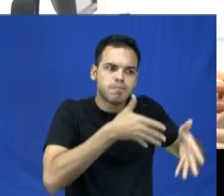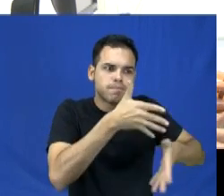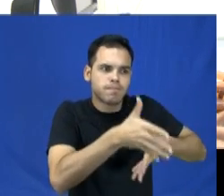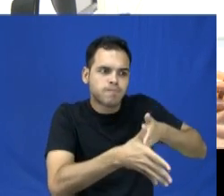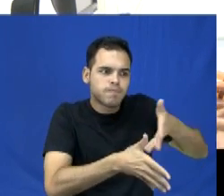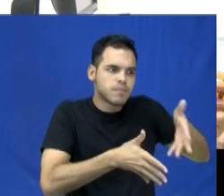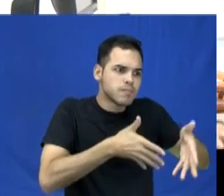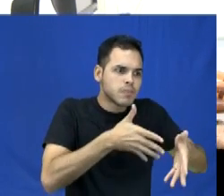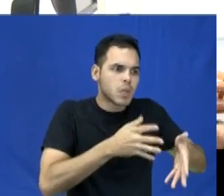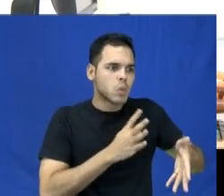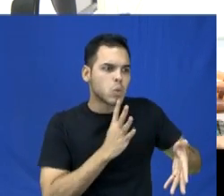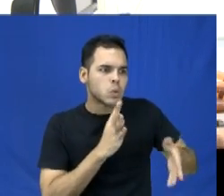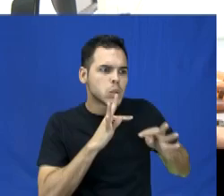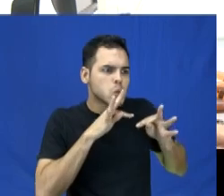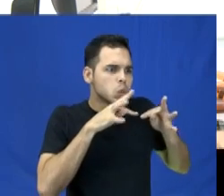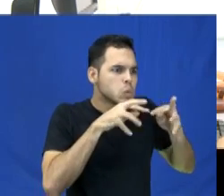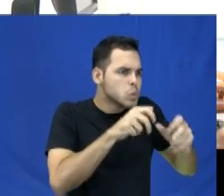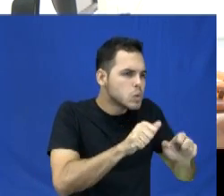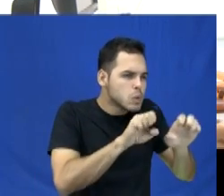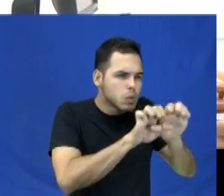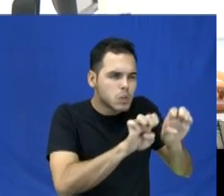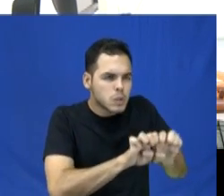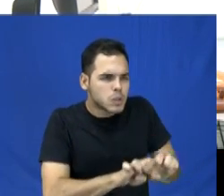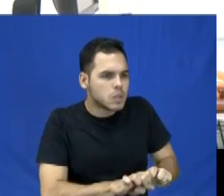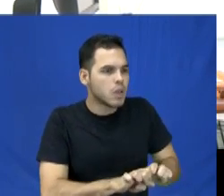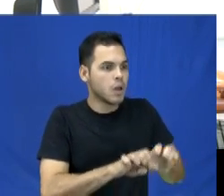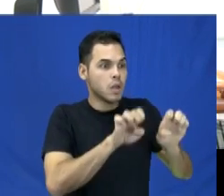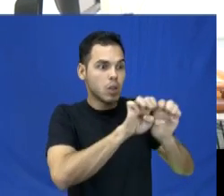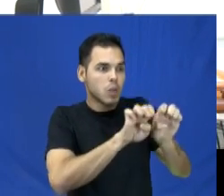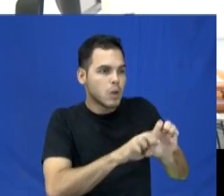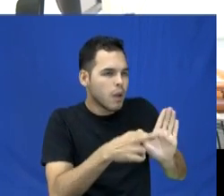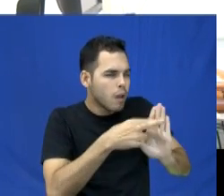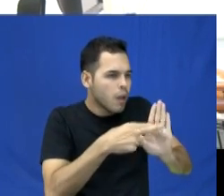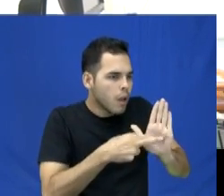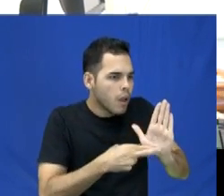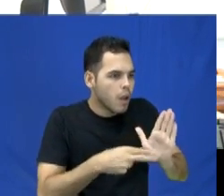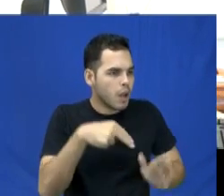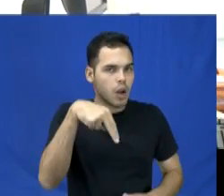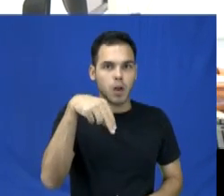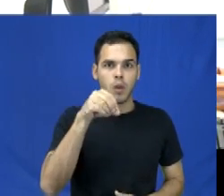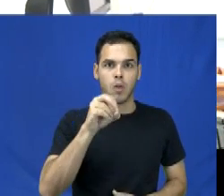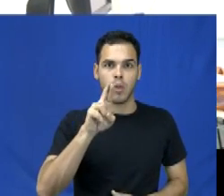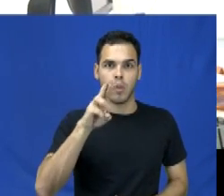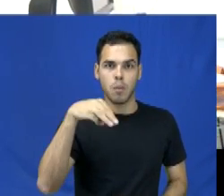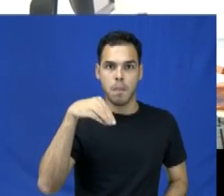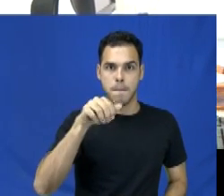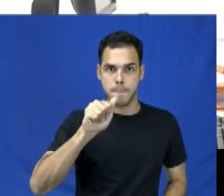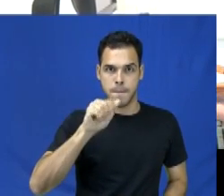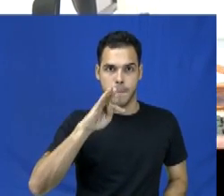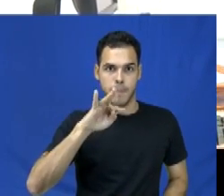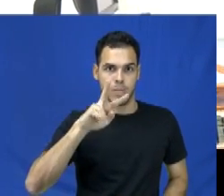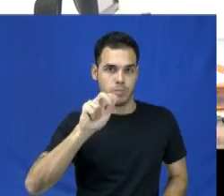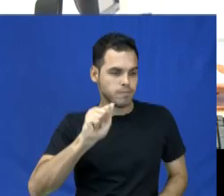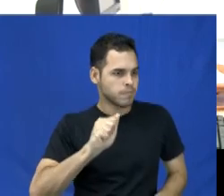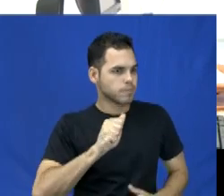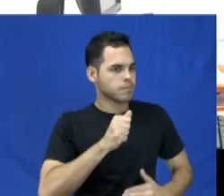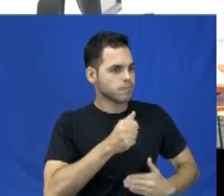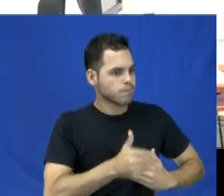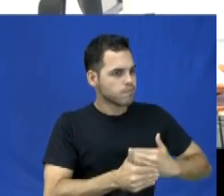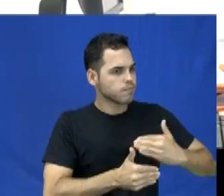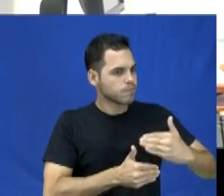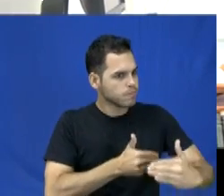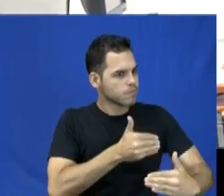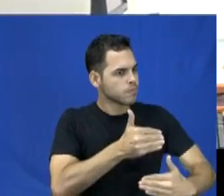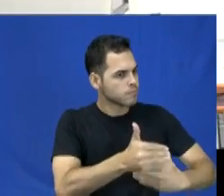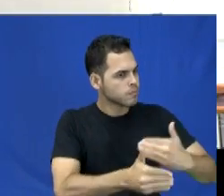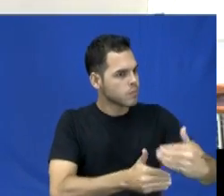de sinais, para conhecer todas as estruturas, a estrutura normativa desta língua, no seu processo,